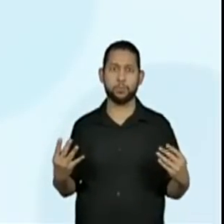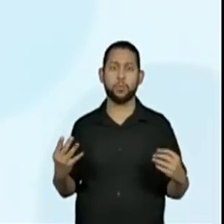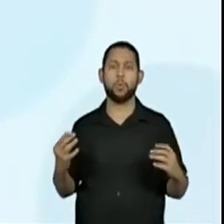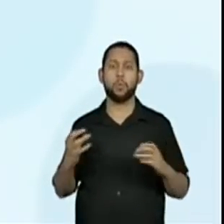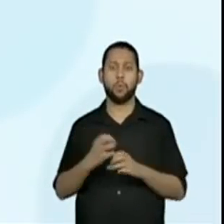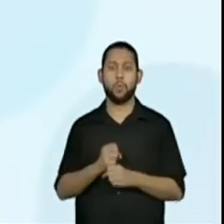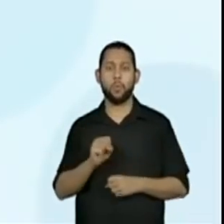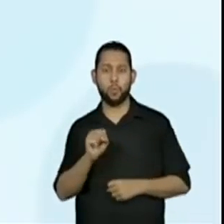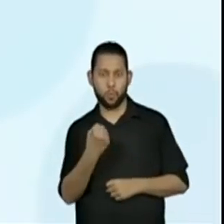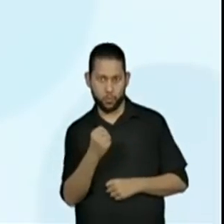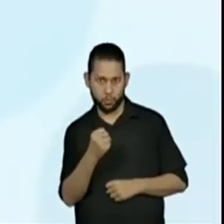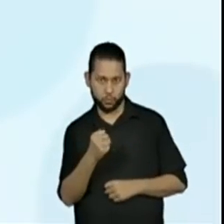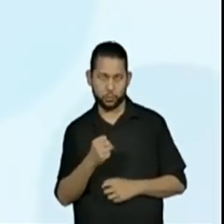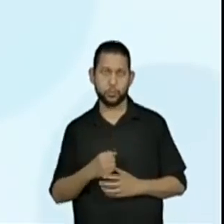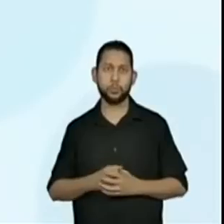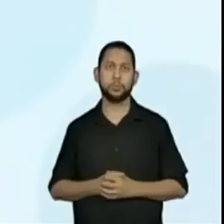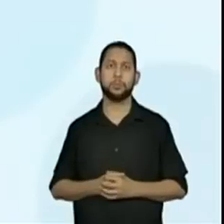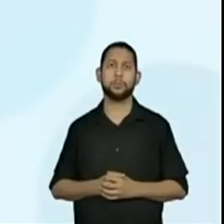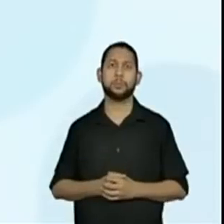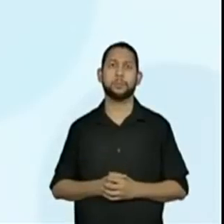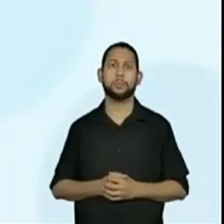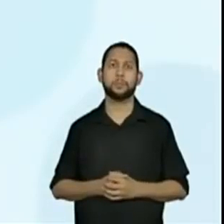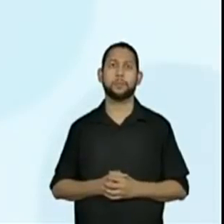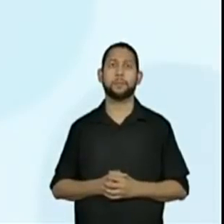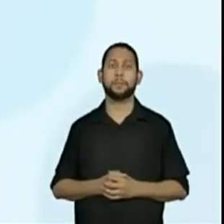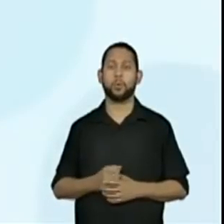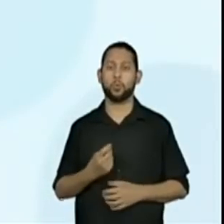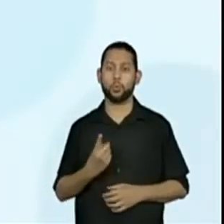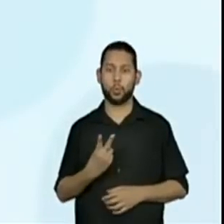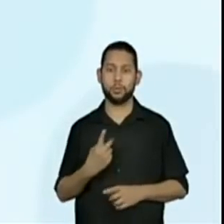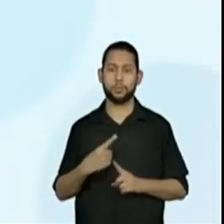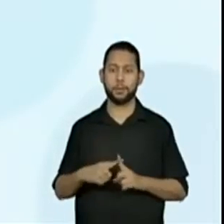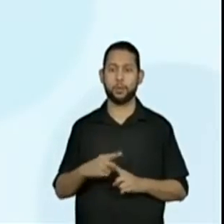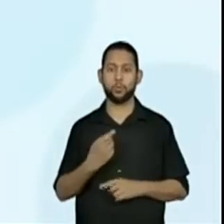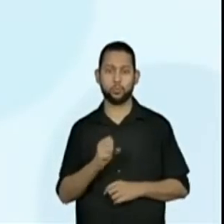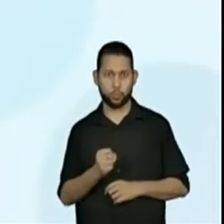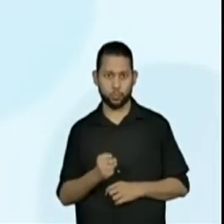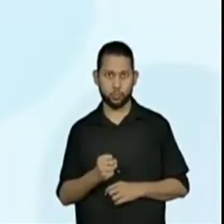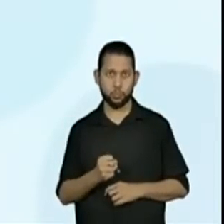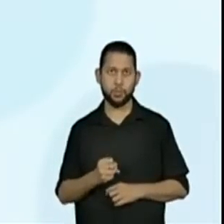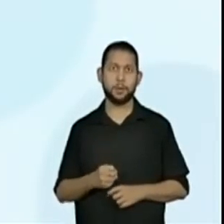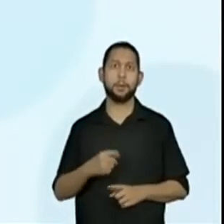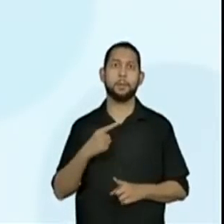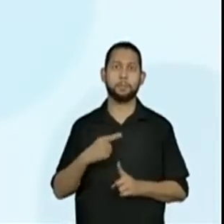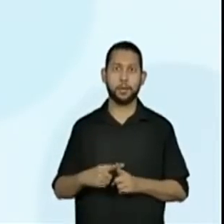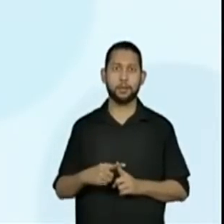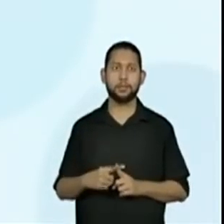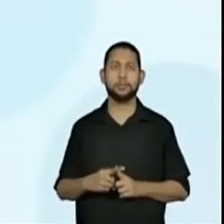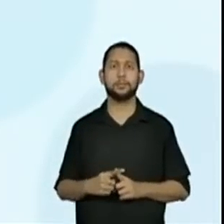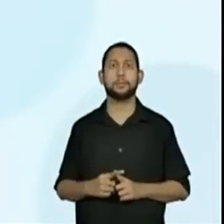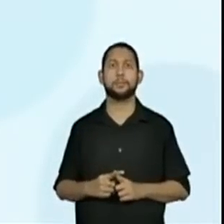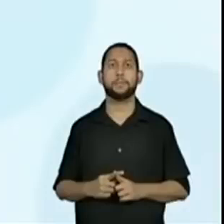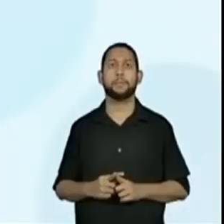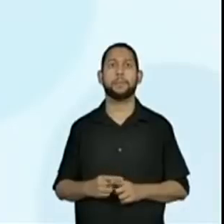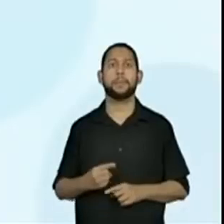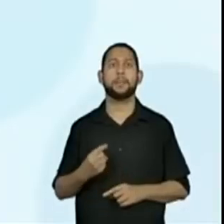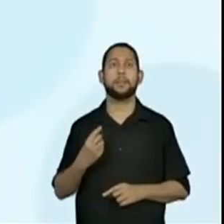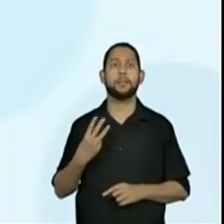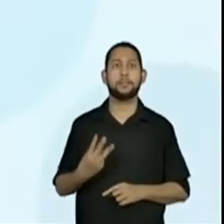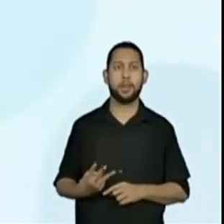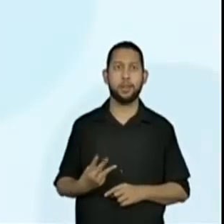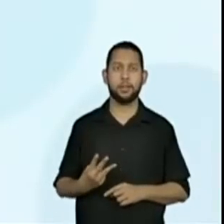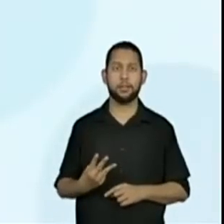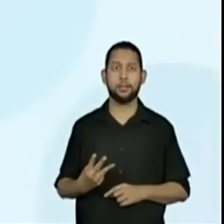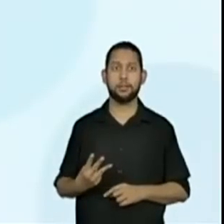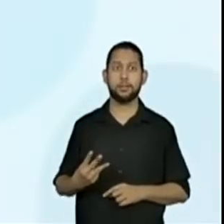8 não é 12 + 8 mais 3